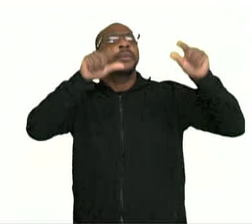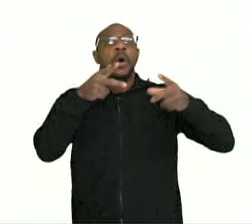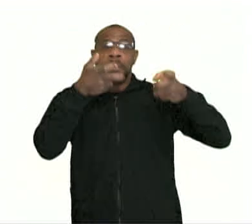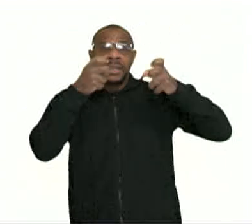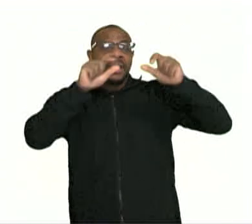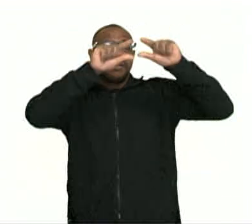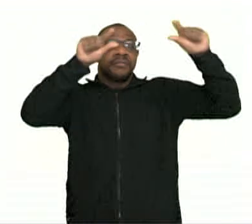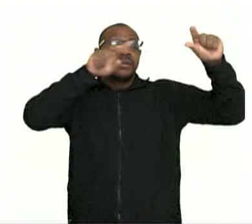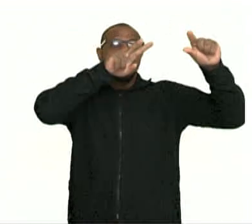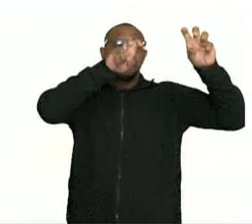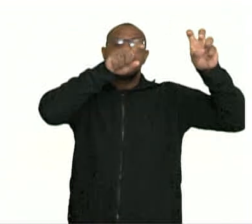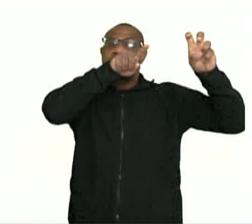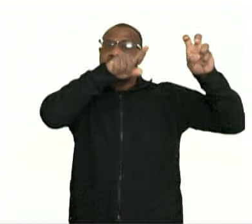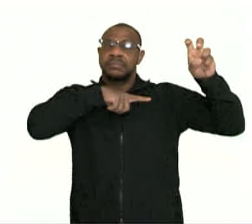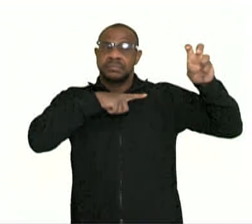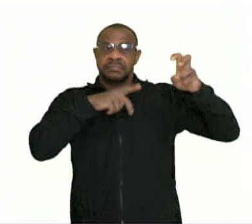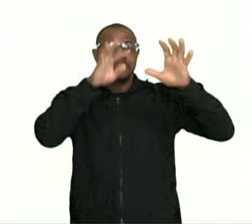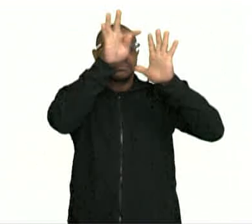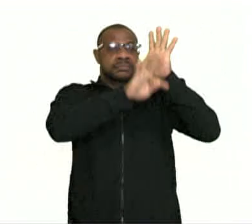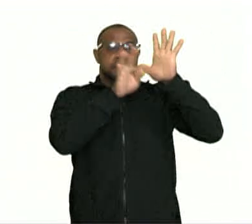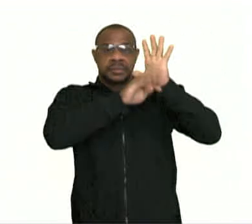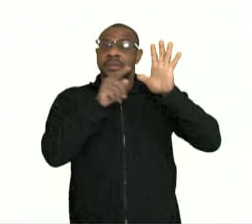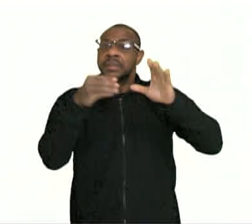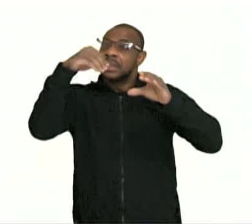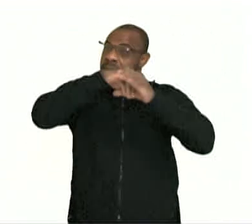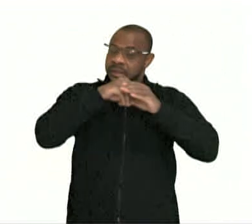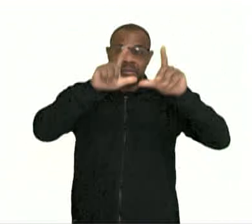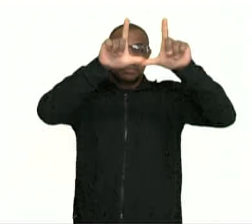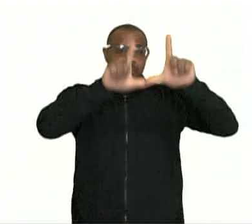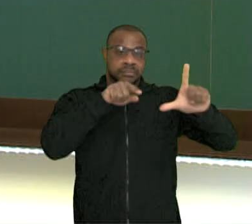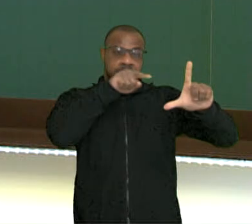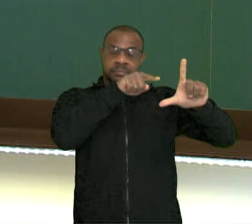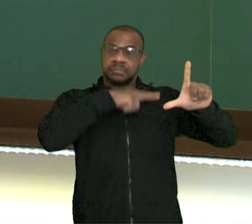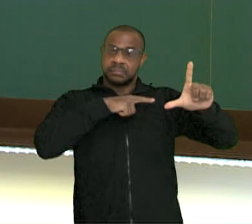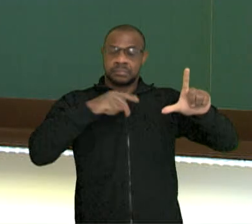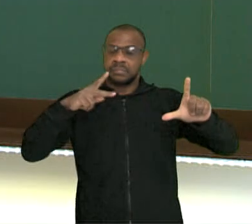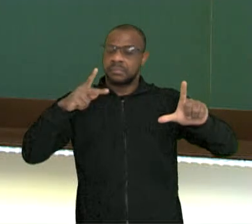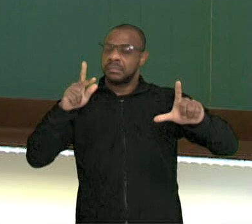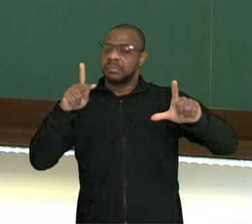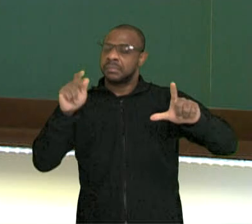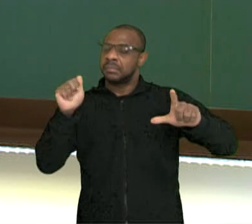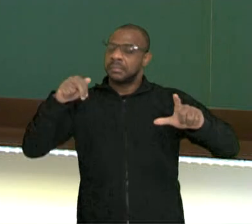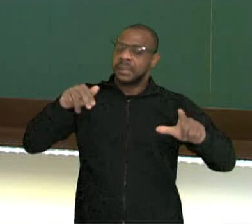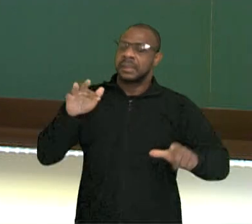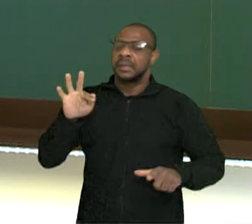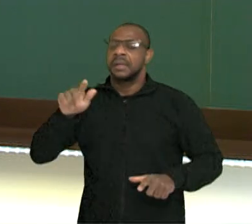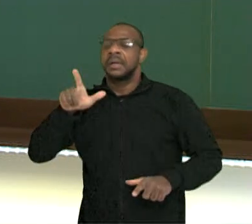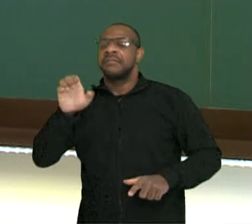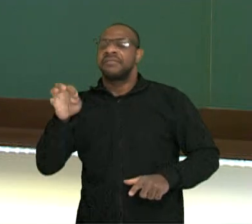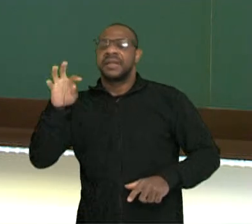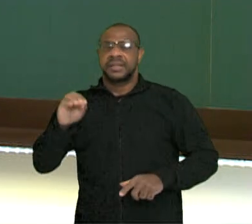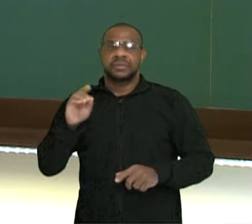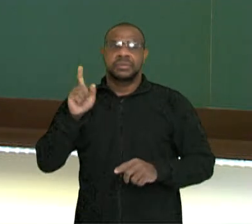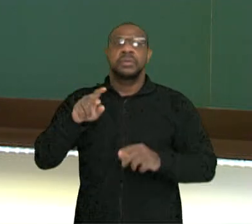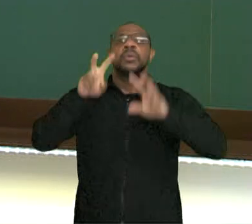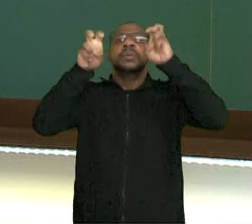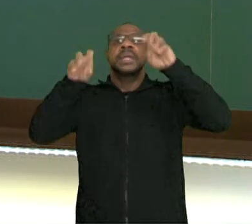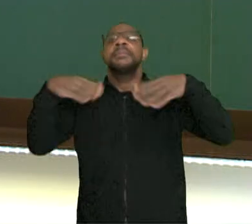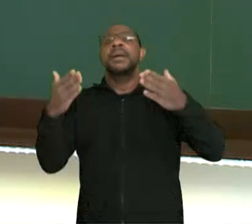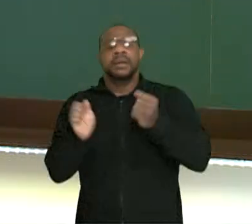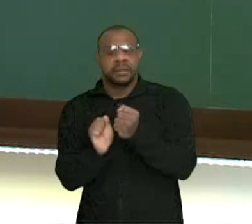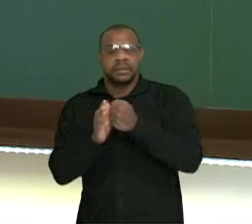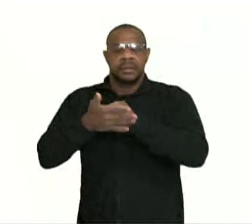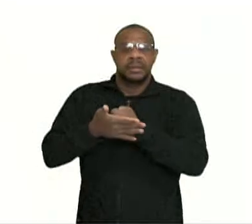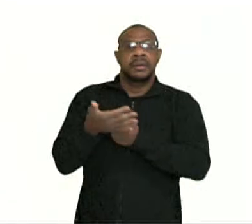que este texto faz parte do panfleto. Então, um panfleto e o assunto, a Covid-19.